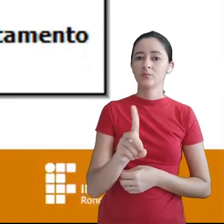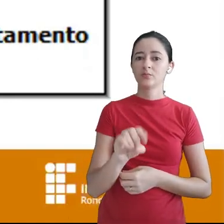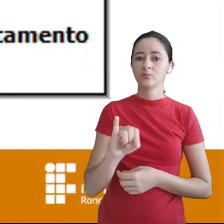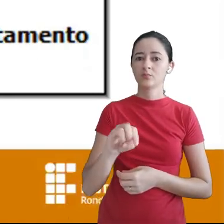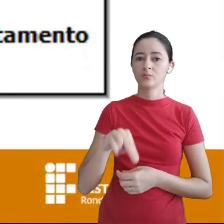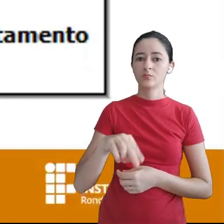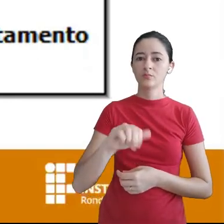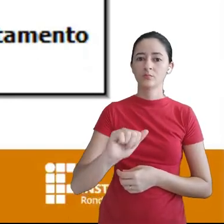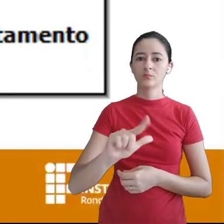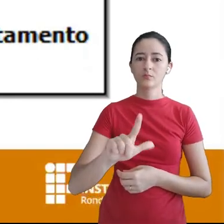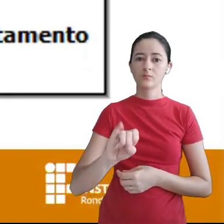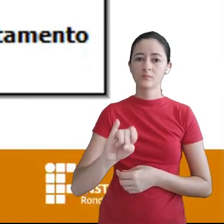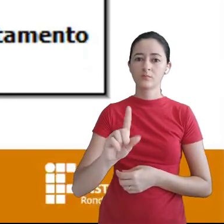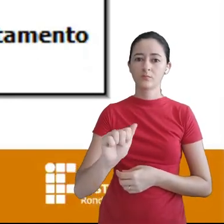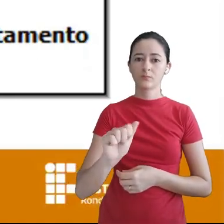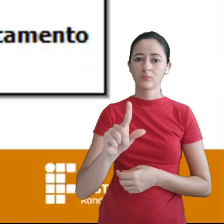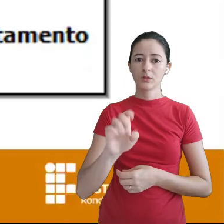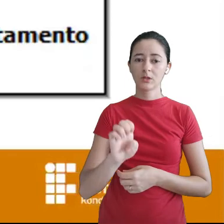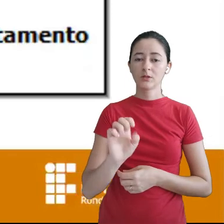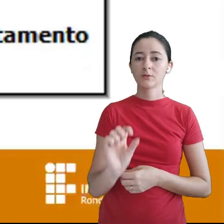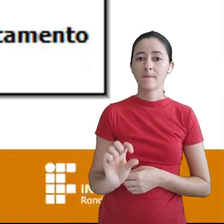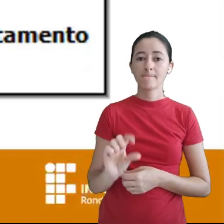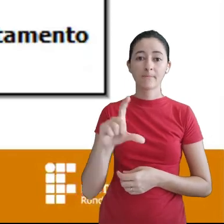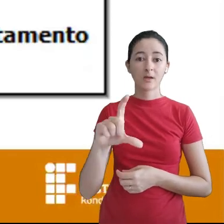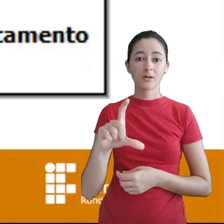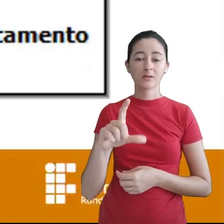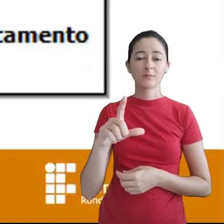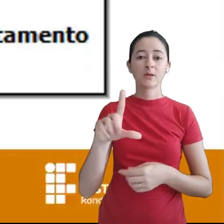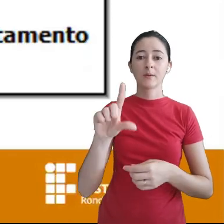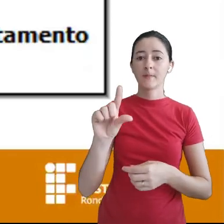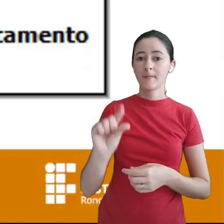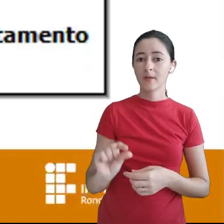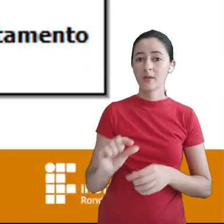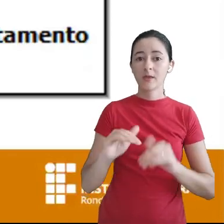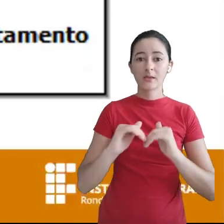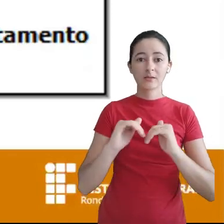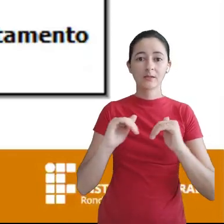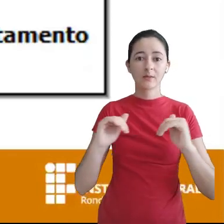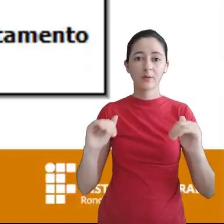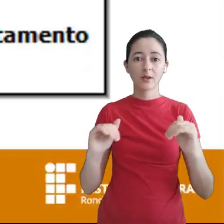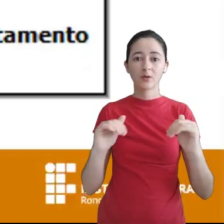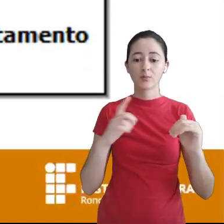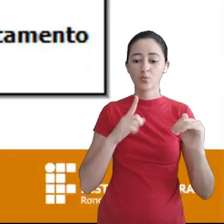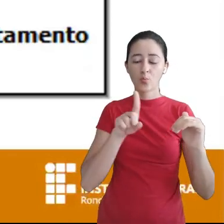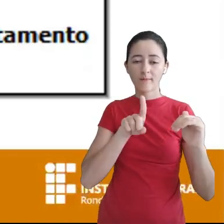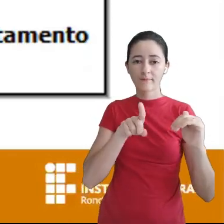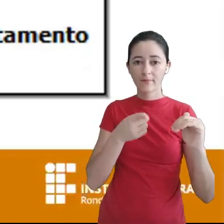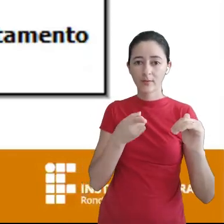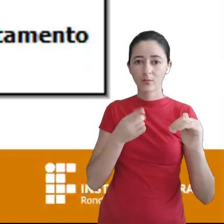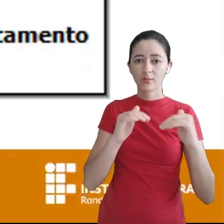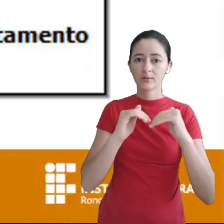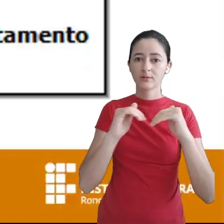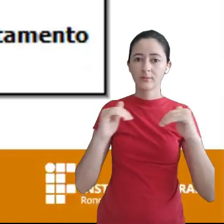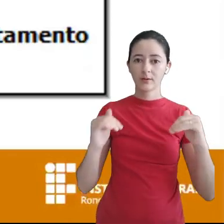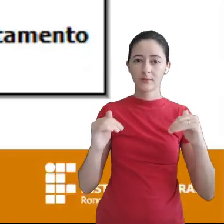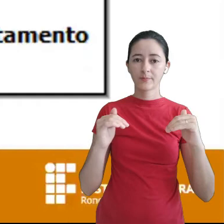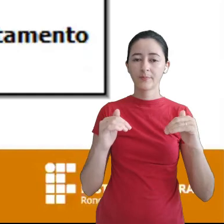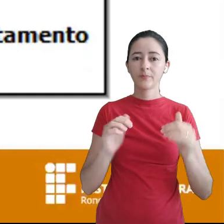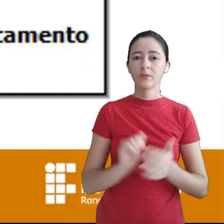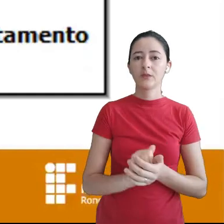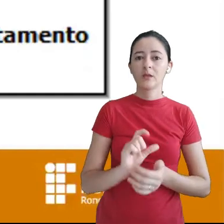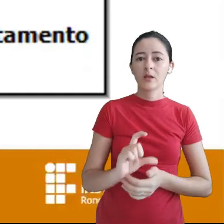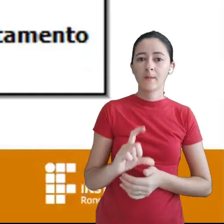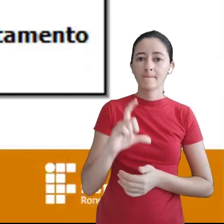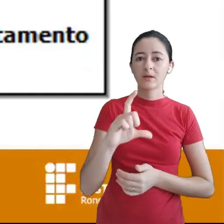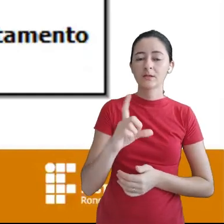com as cardinalidades máxima. Lembrando que as cardinalidades máxima e mínima são separadas por uma